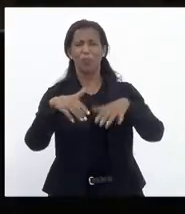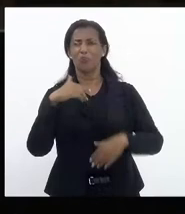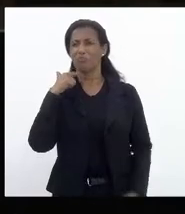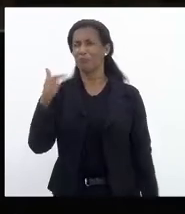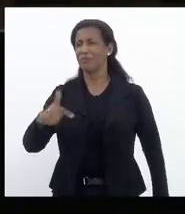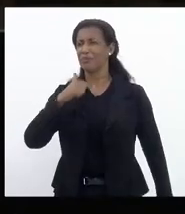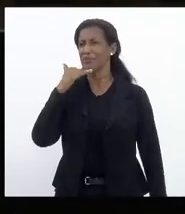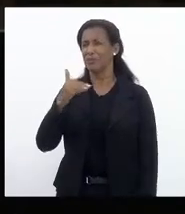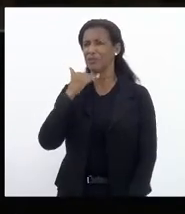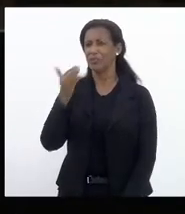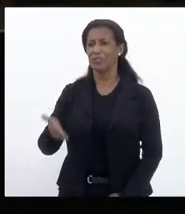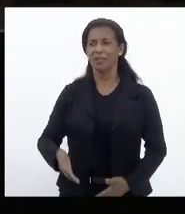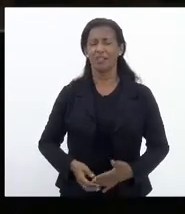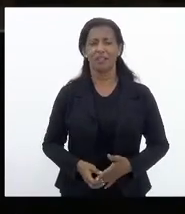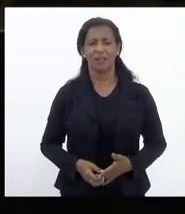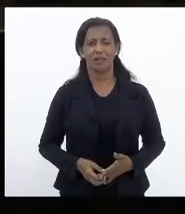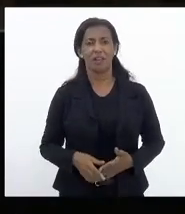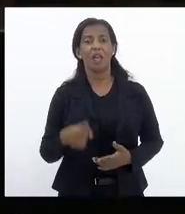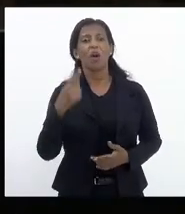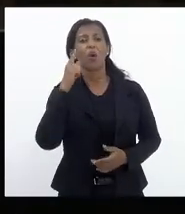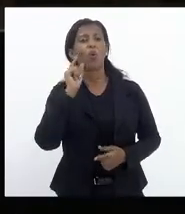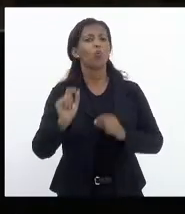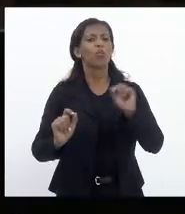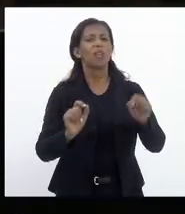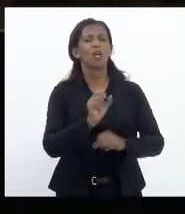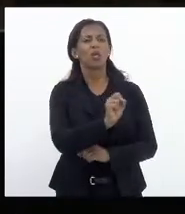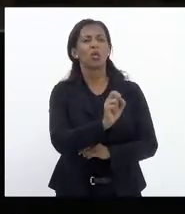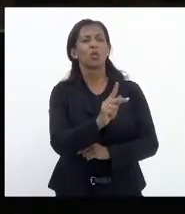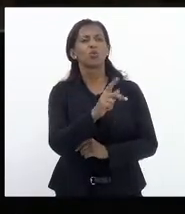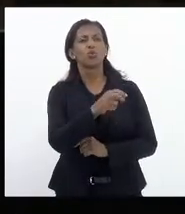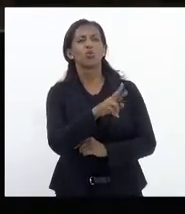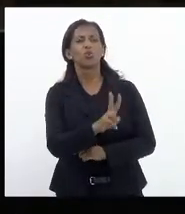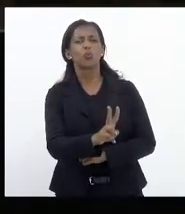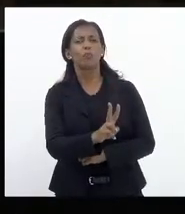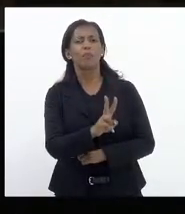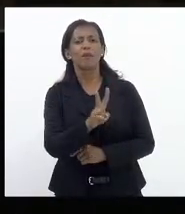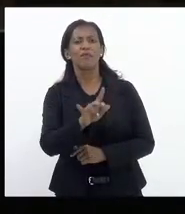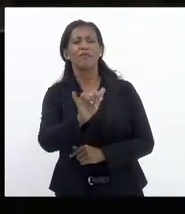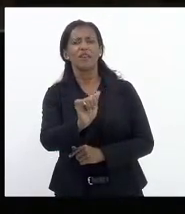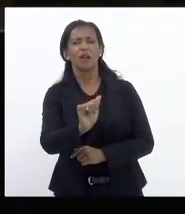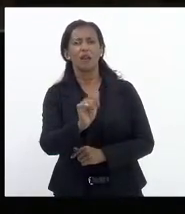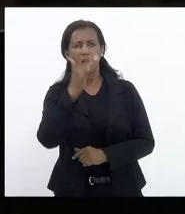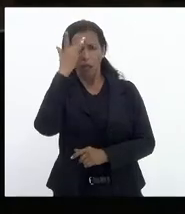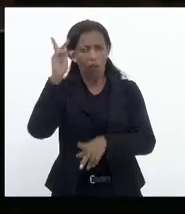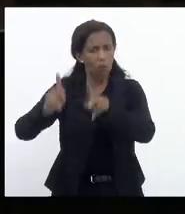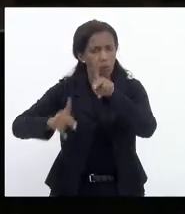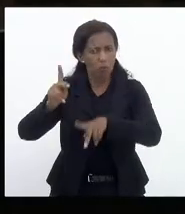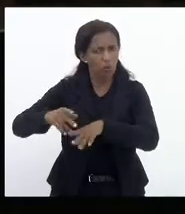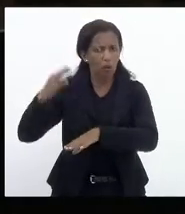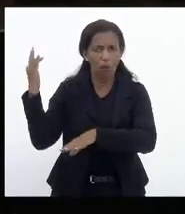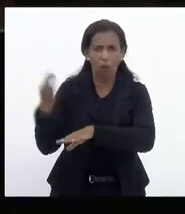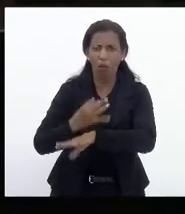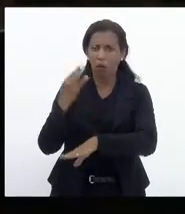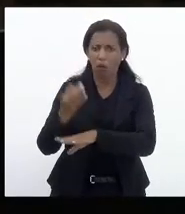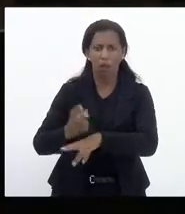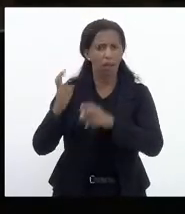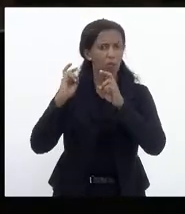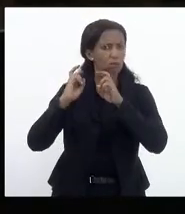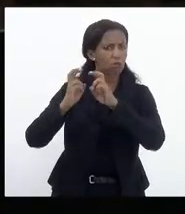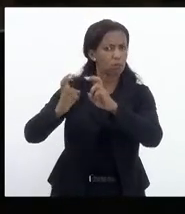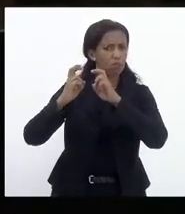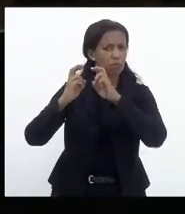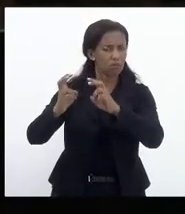nada resolve que em relação a SuperVia a população já não aguenta mais e o transporte